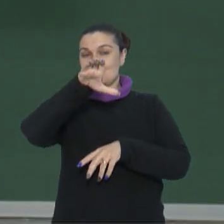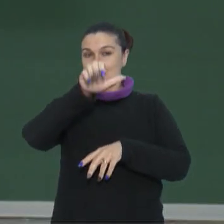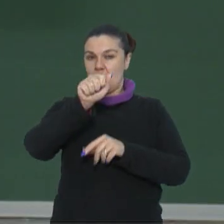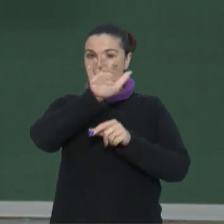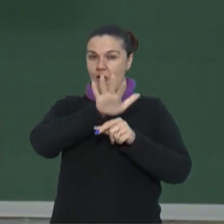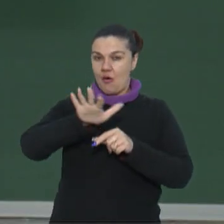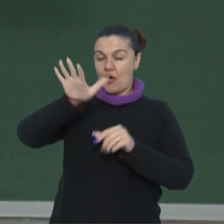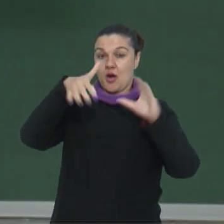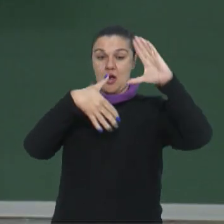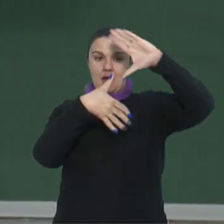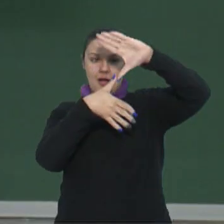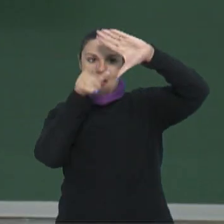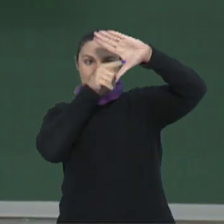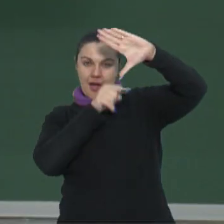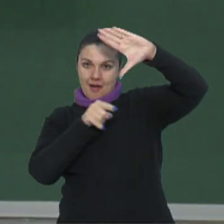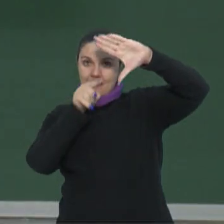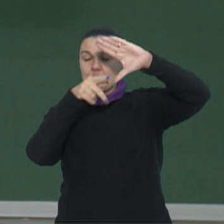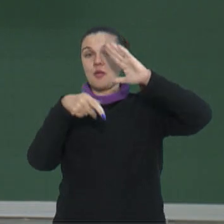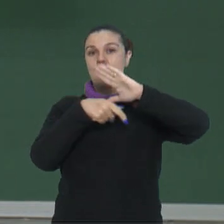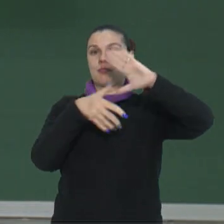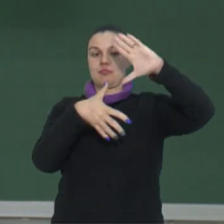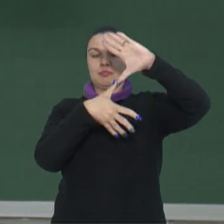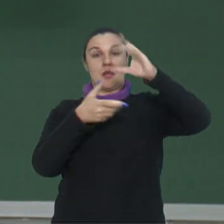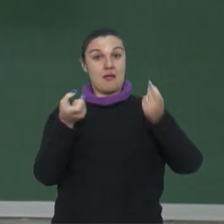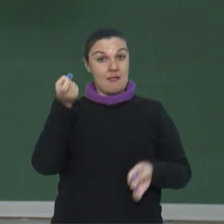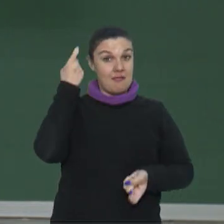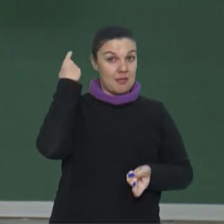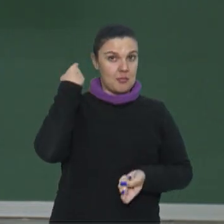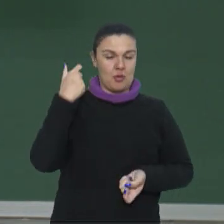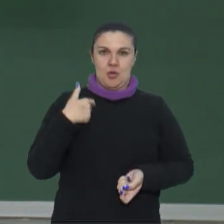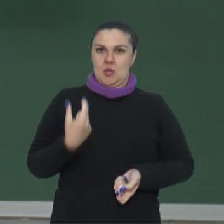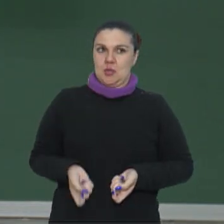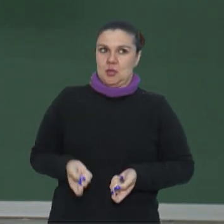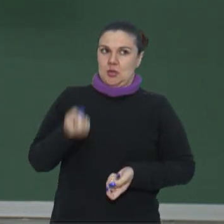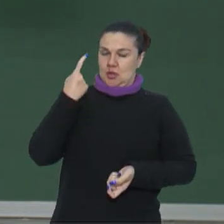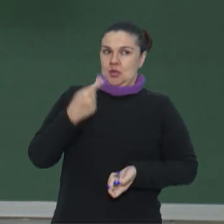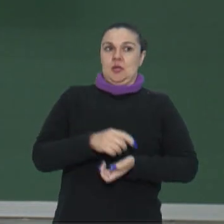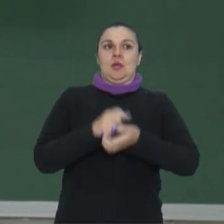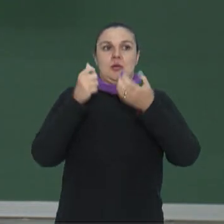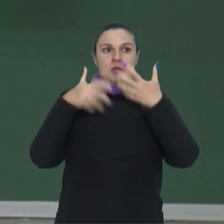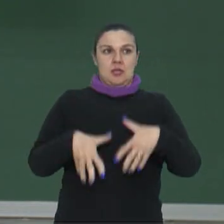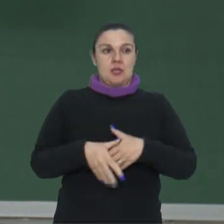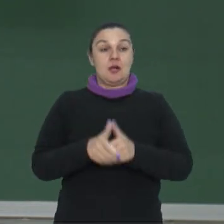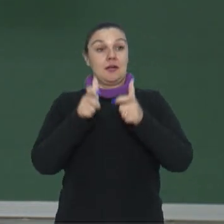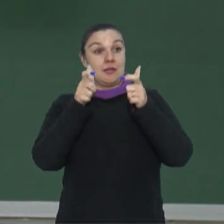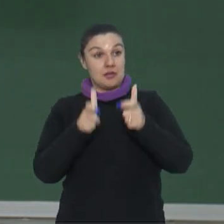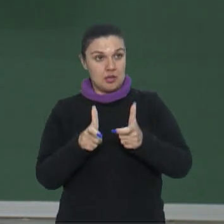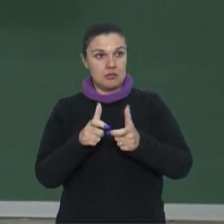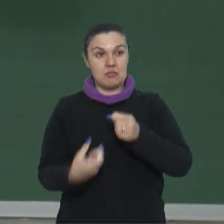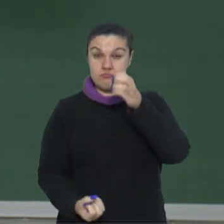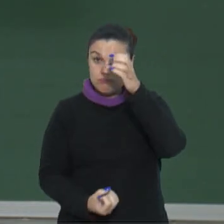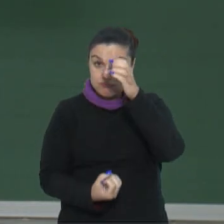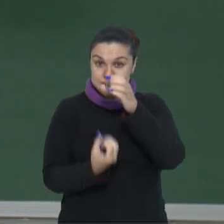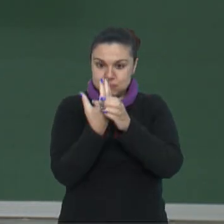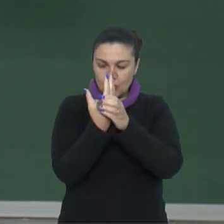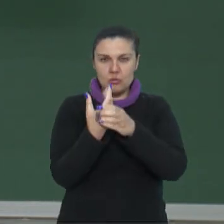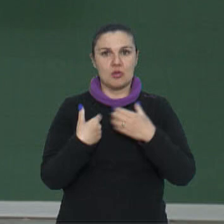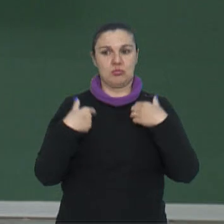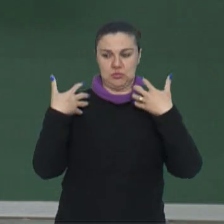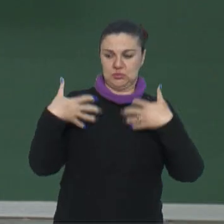na região que hoje, inclusive, é o México. Mas o que mais me impressiona, eu confesso a todos vocês, aonde eles fundaram a